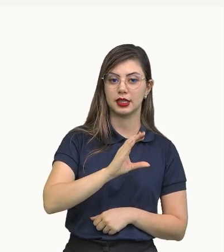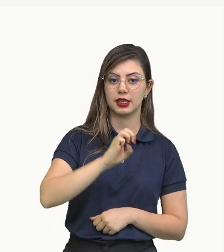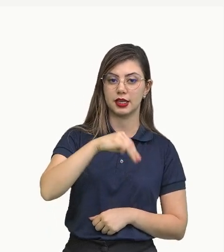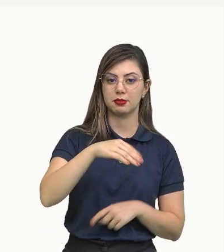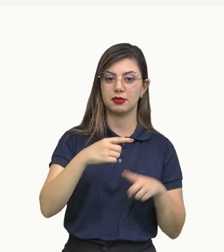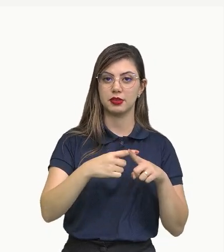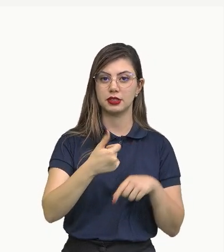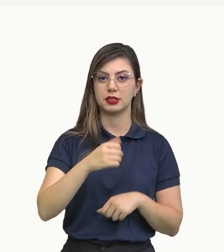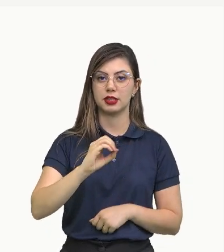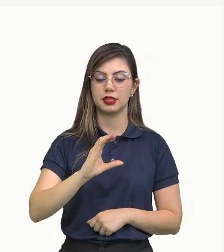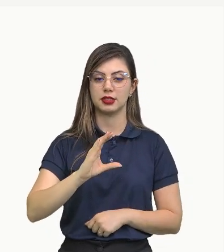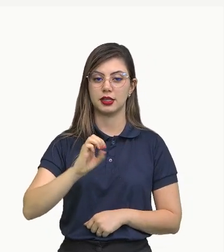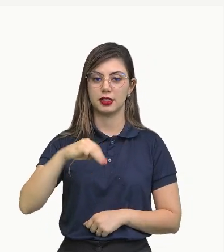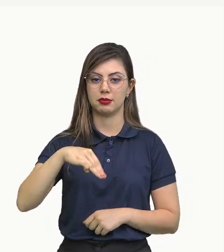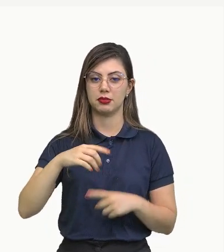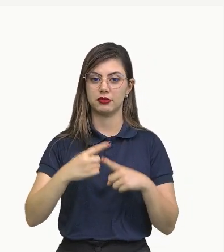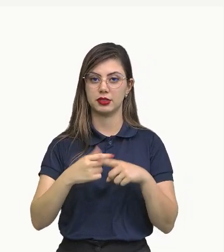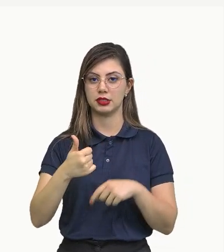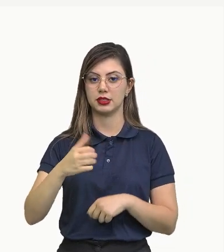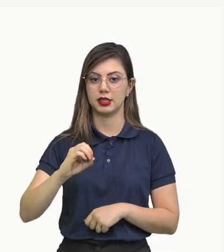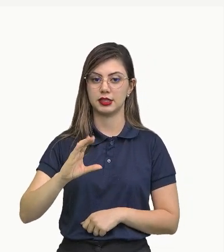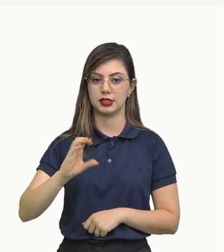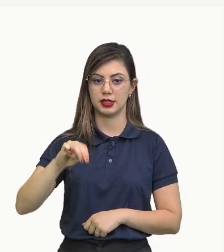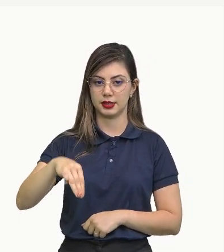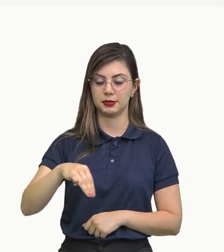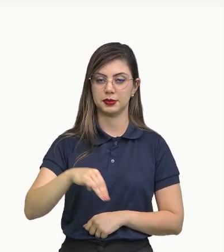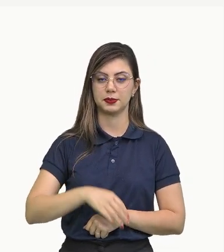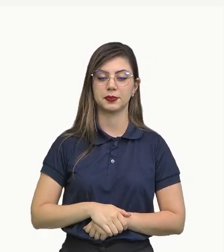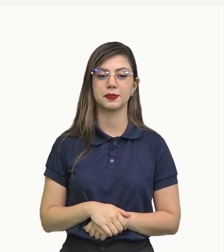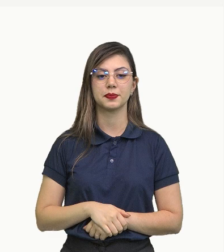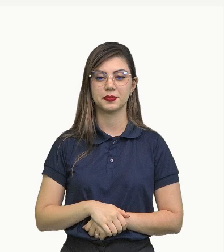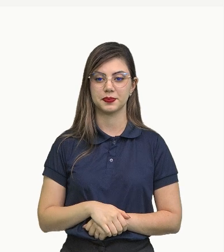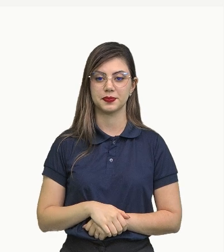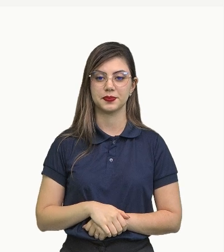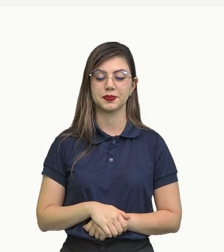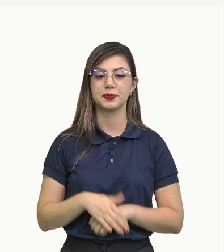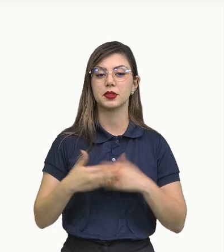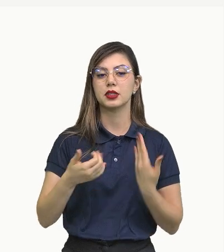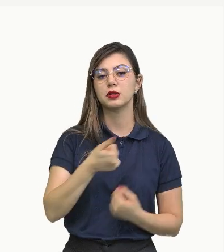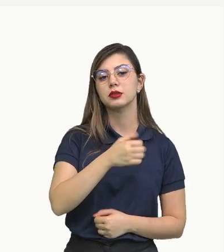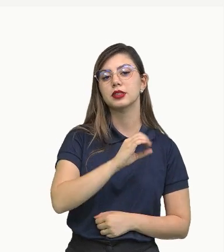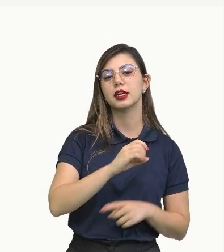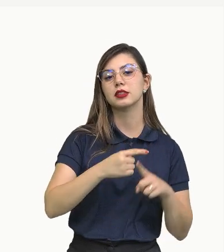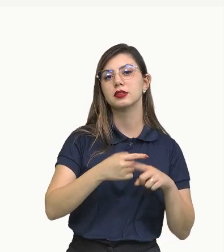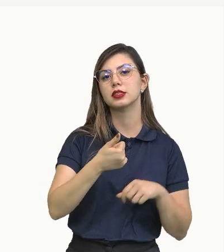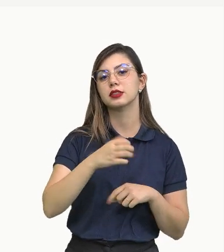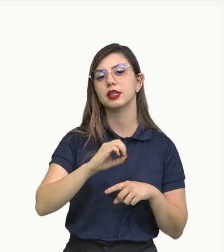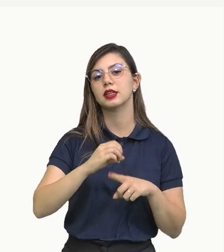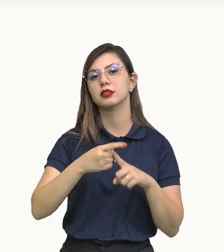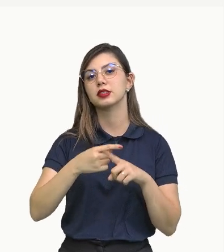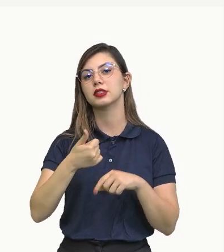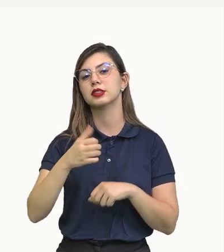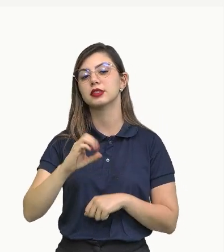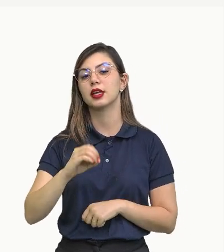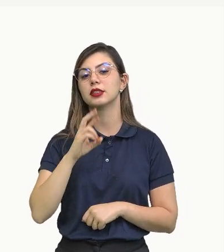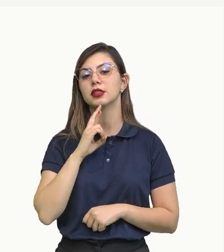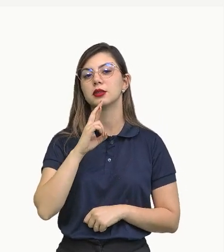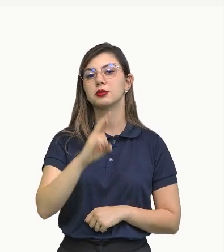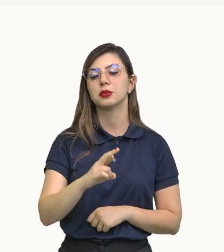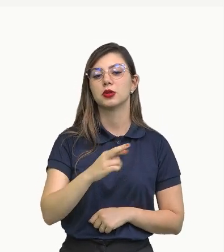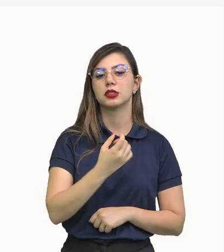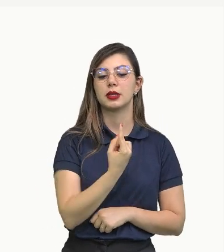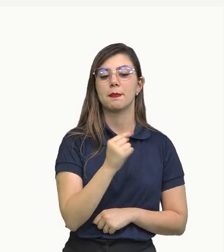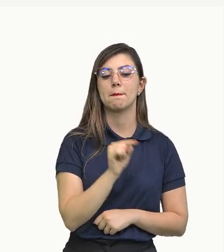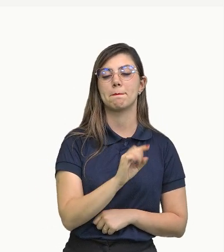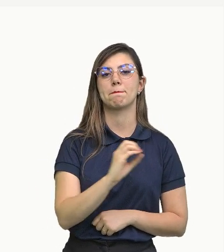10 centímetros, multiplicado por 10 centímetros. 10 vezes 10 vezes 10 vai dar o resultado aí de